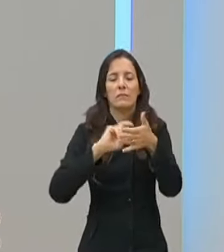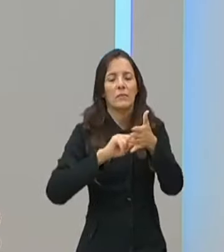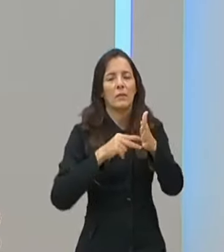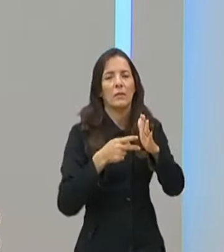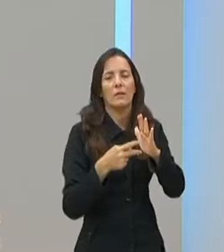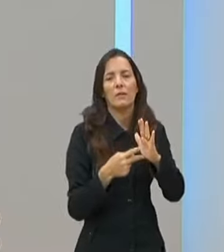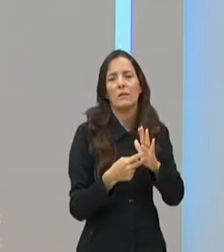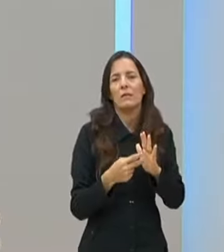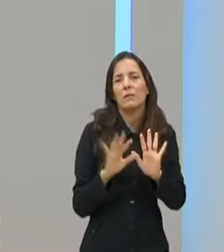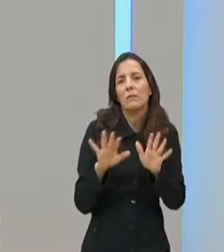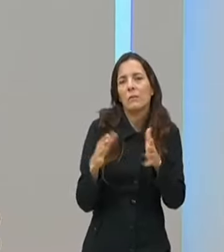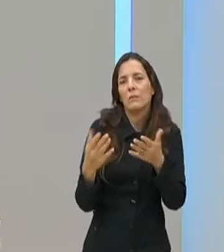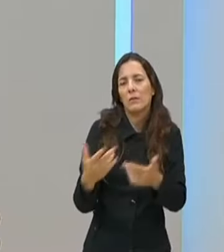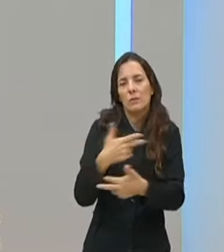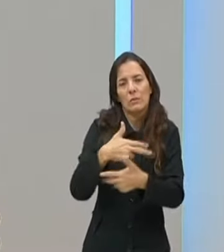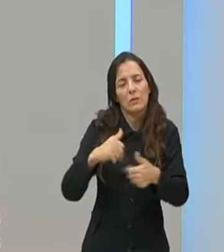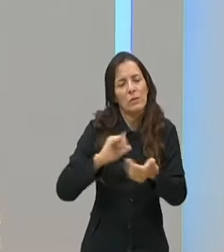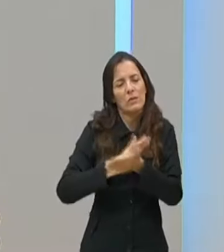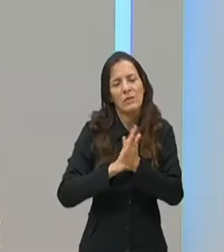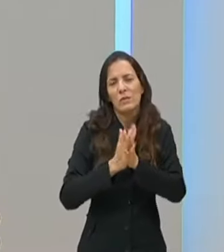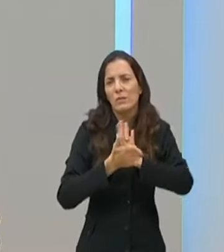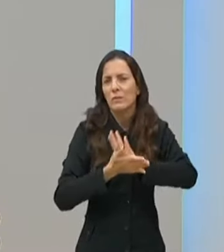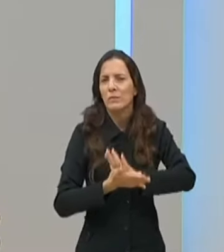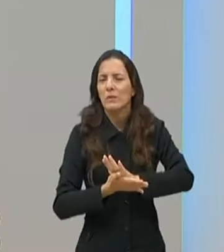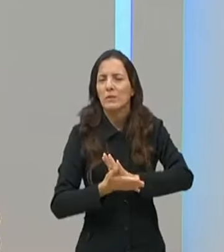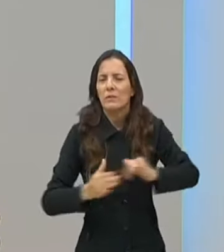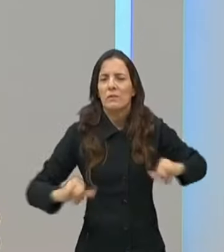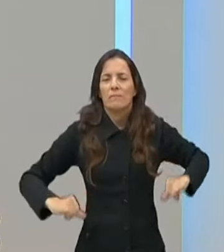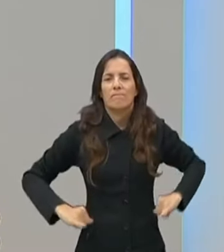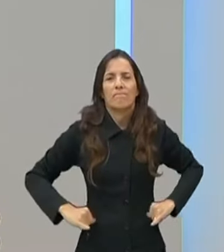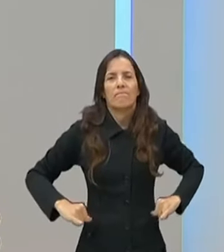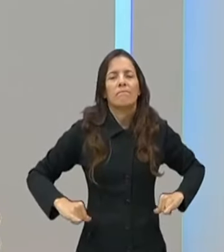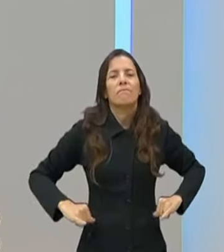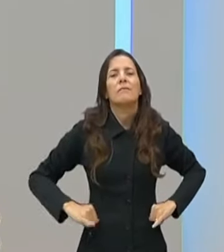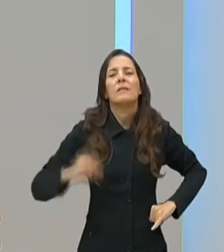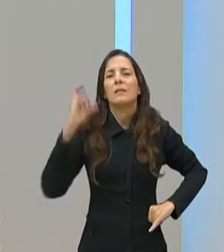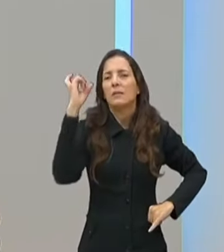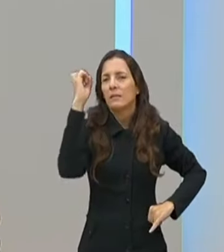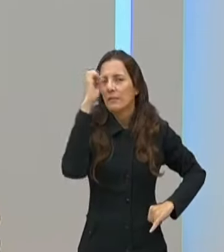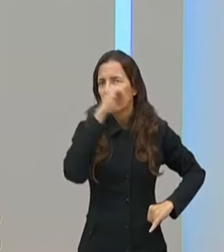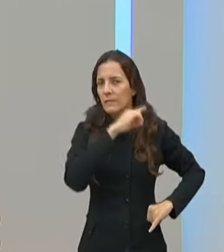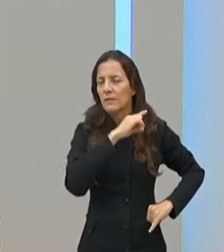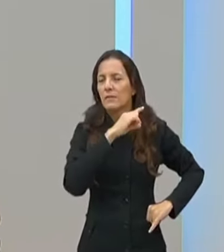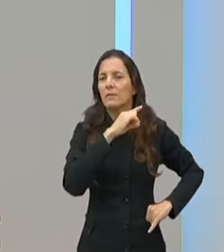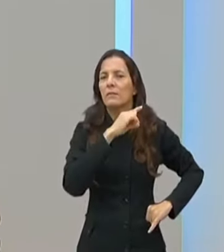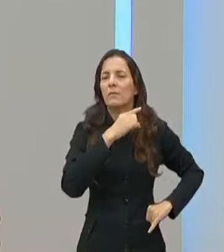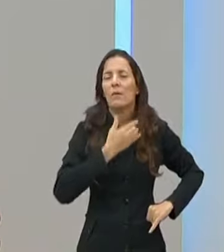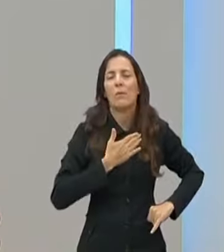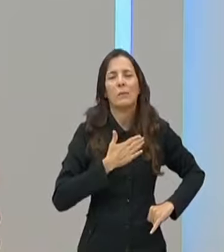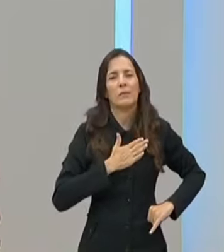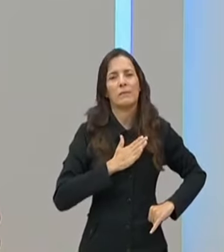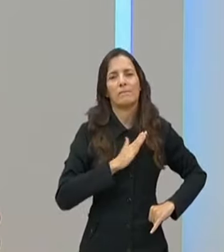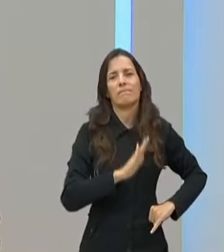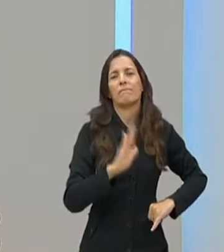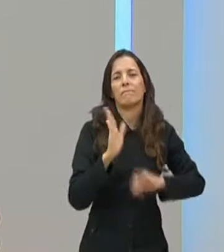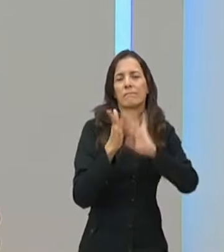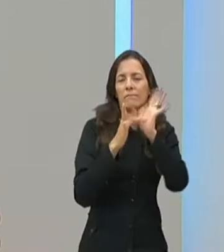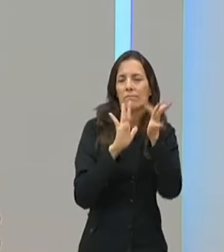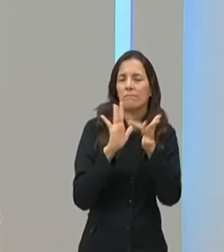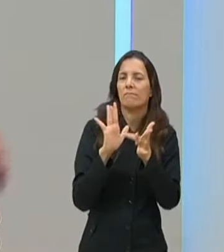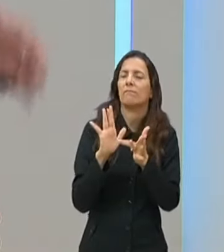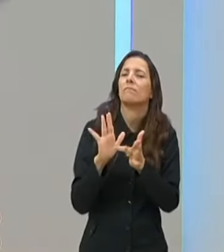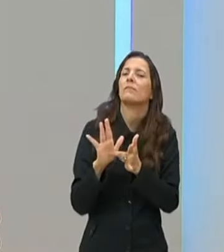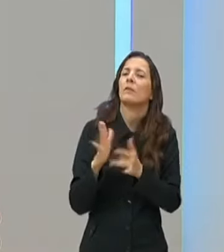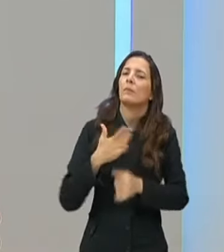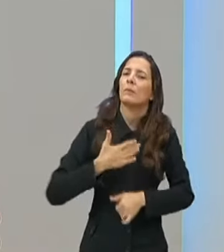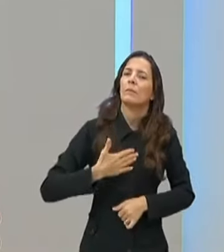completamente, esmiuçado, passado num moinho. Jesus passou. Oh, glória a Deus!